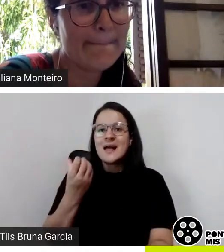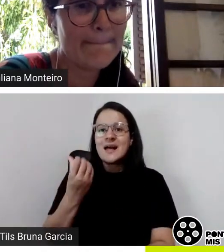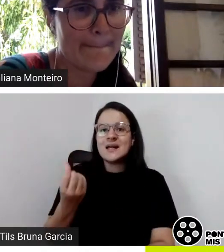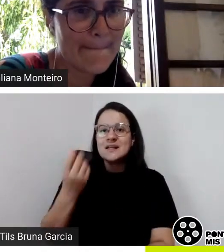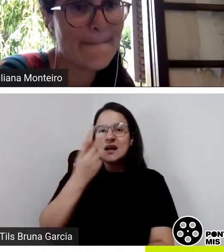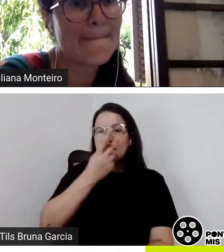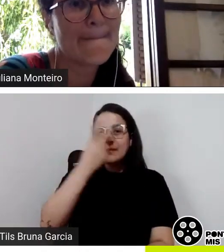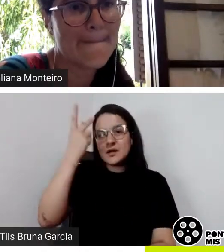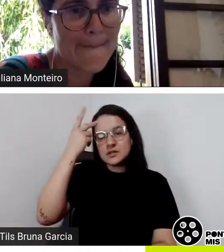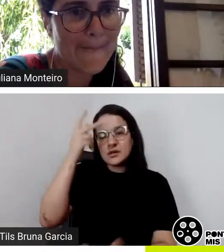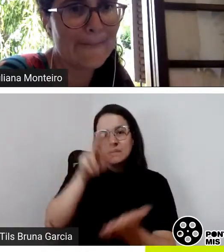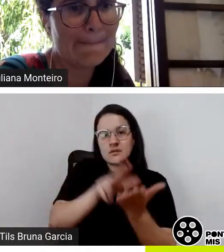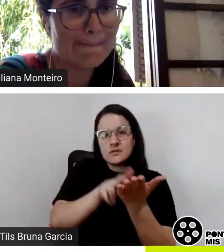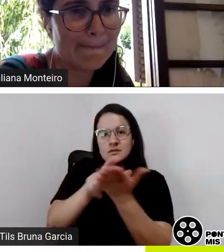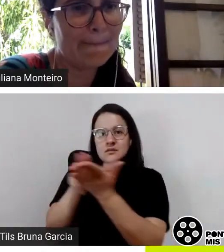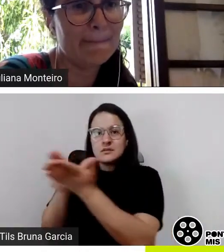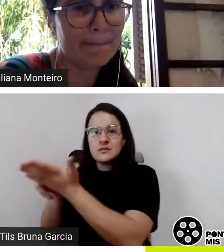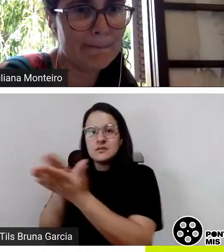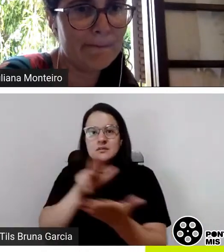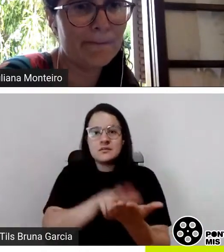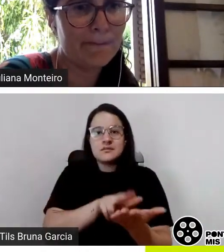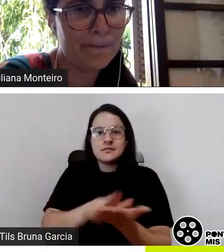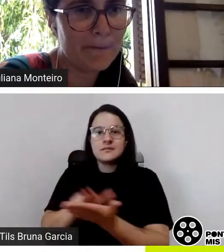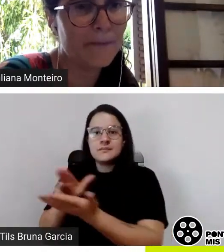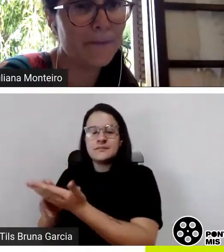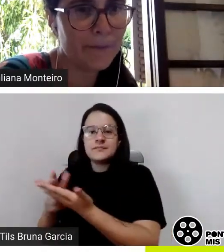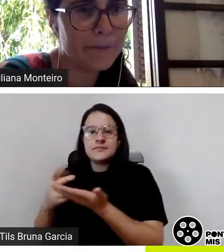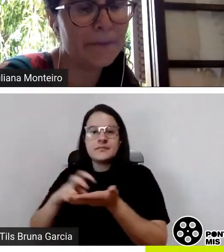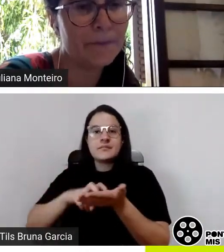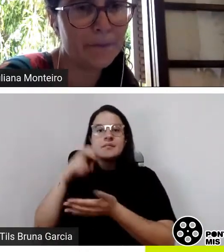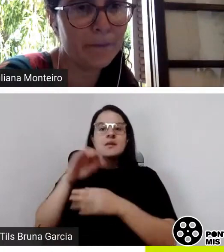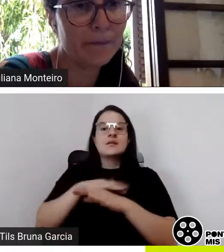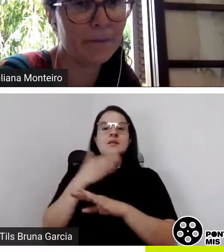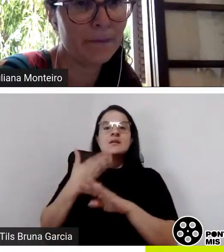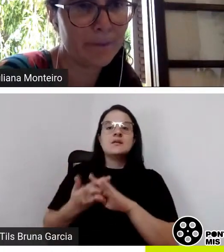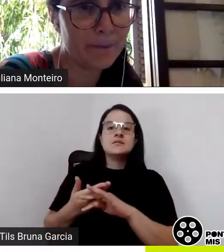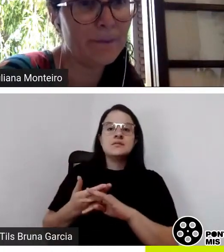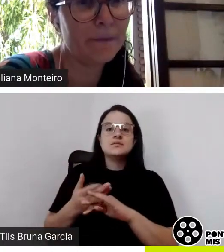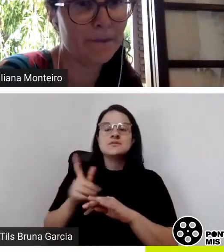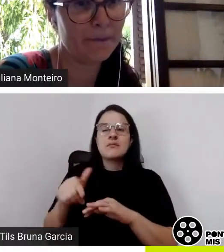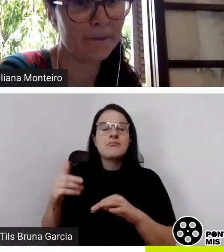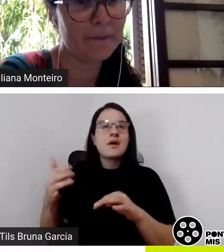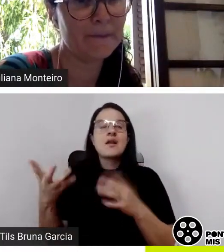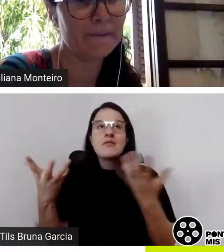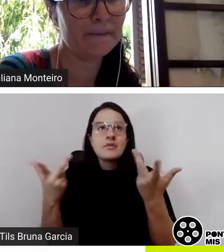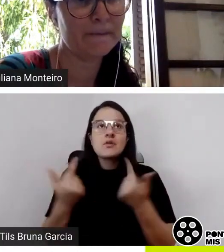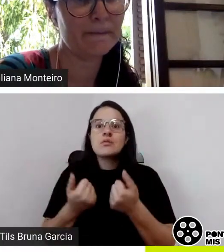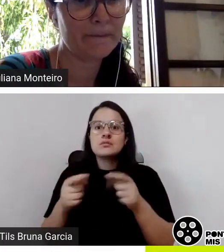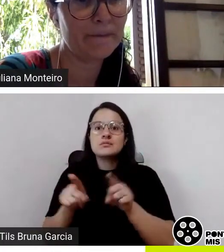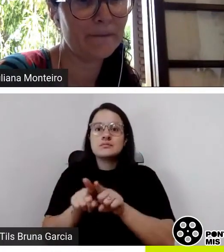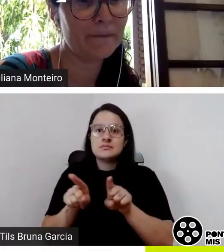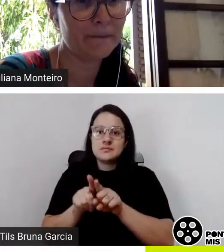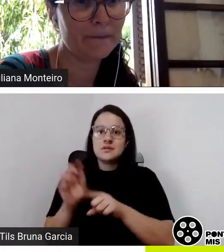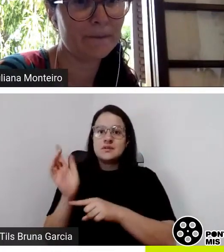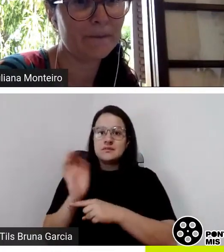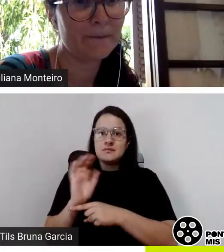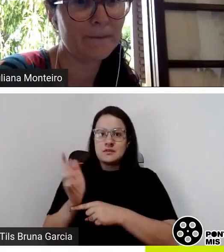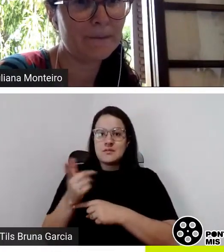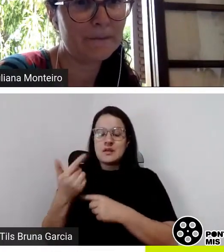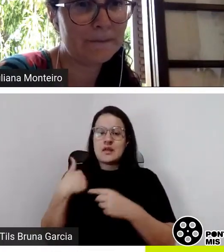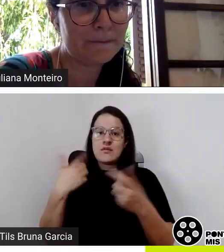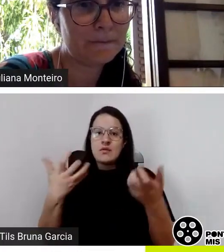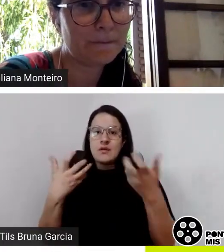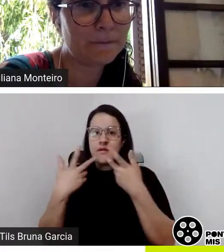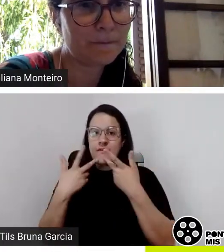dormitório e vão embarcar amanhã de manhã para o Vietnã. É maravilhoso o filme também. Então, eu quero falar sobre a Guerra do Vietnã e